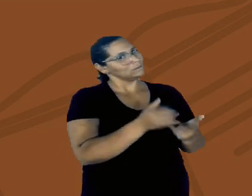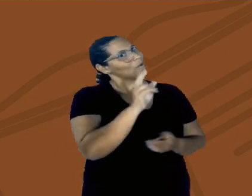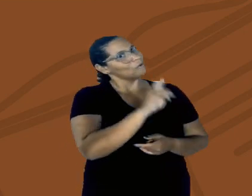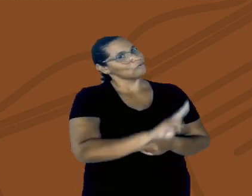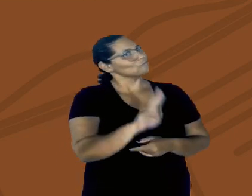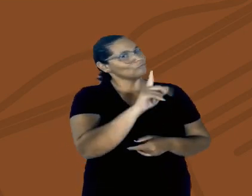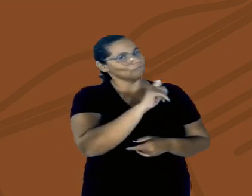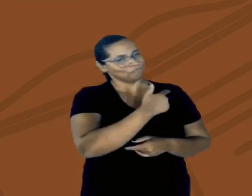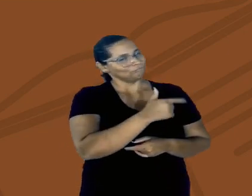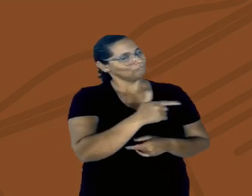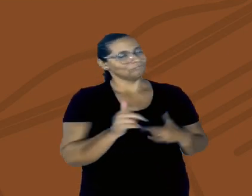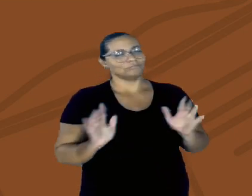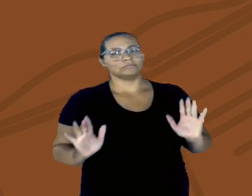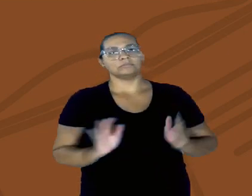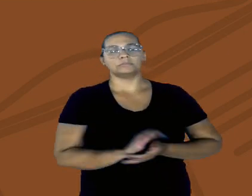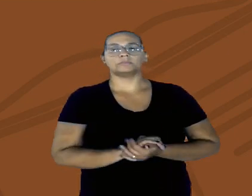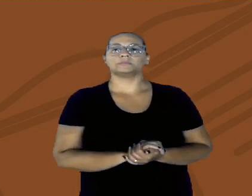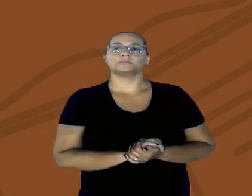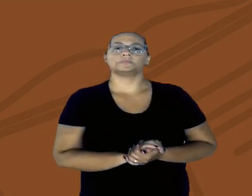ou feminina.